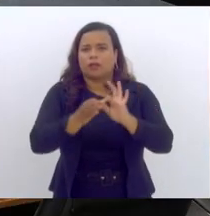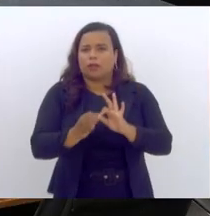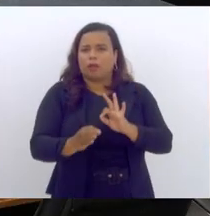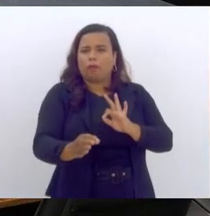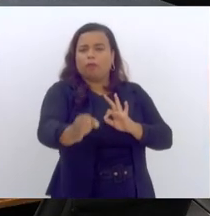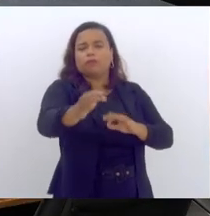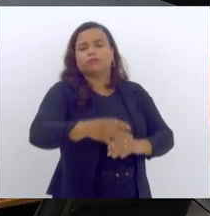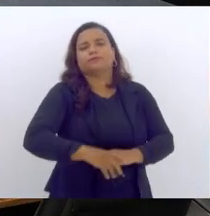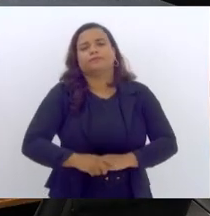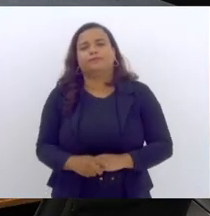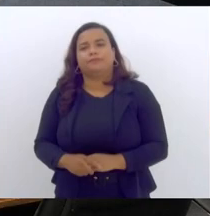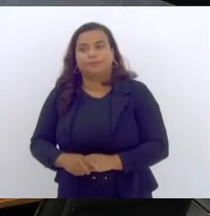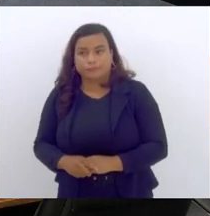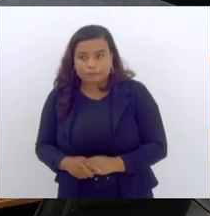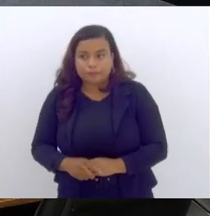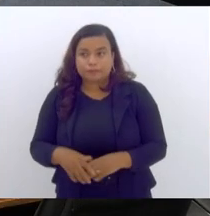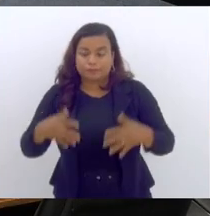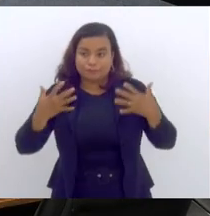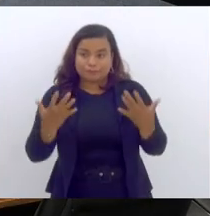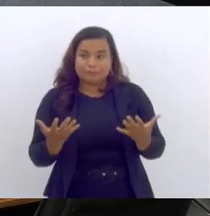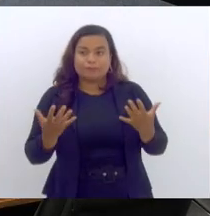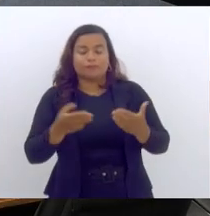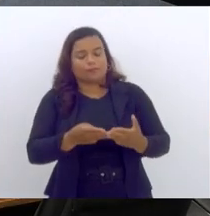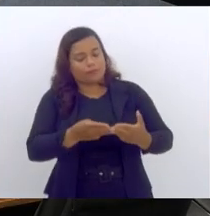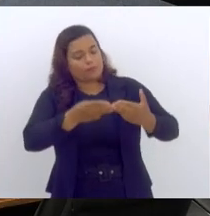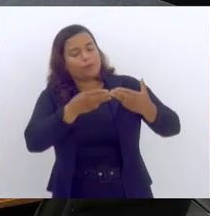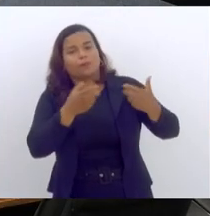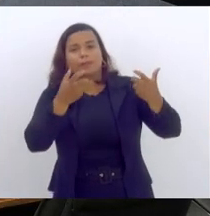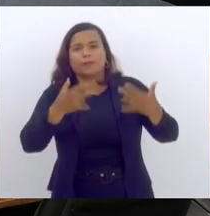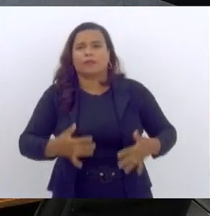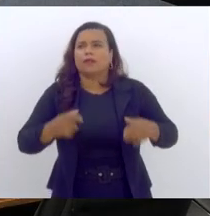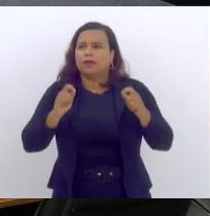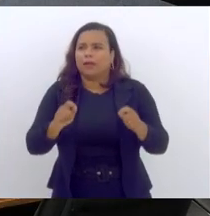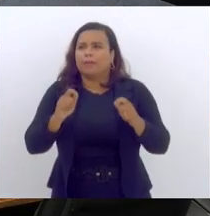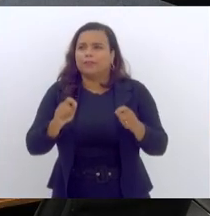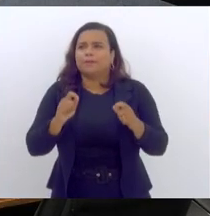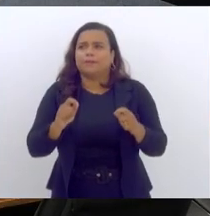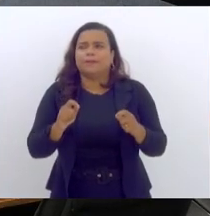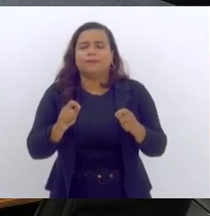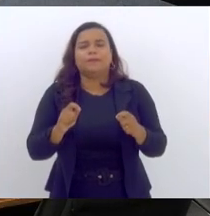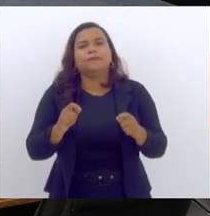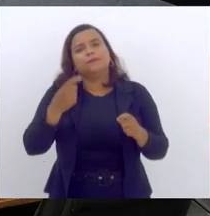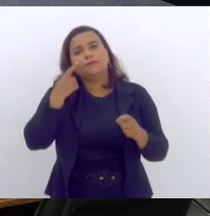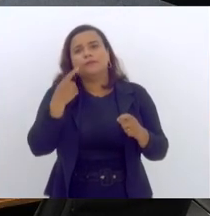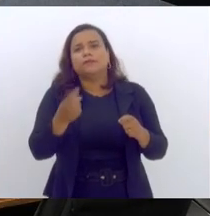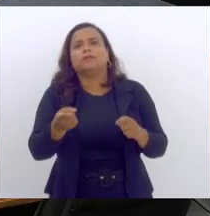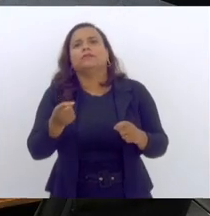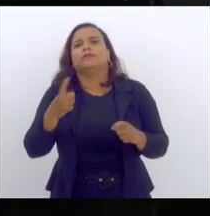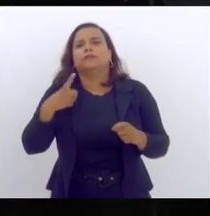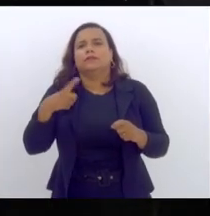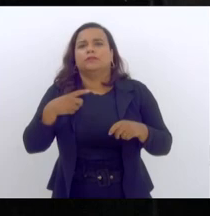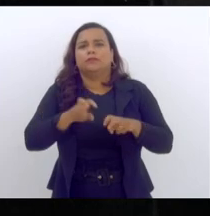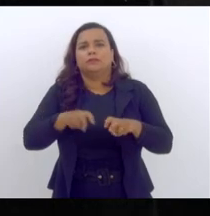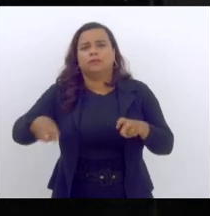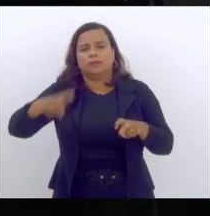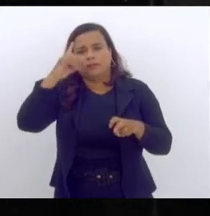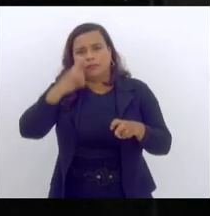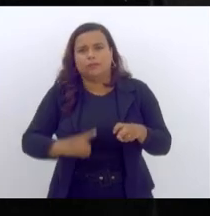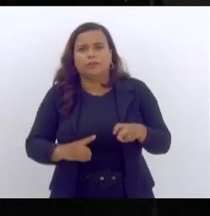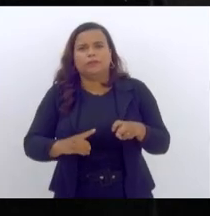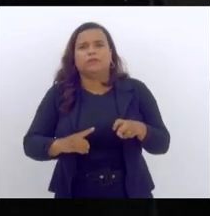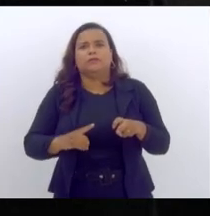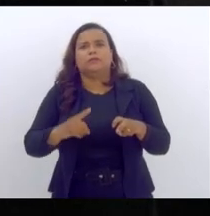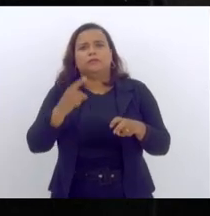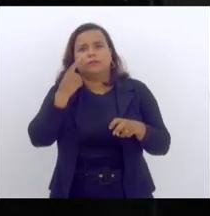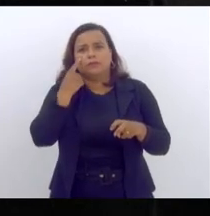o teor dessa emoção diz o seguinte requere a mesa diretora nos termos regimentais